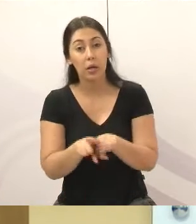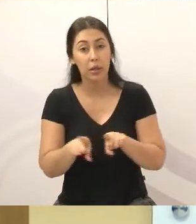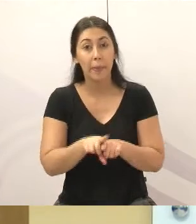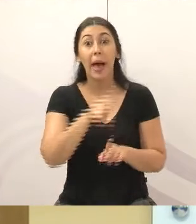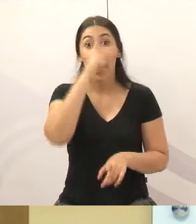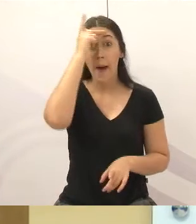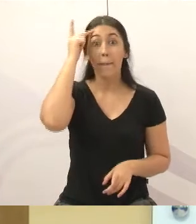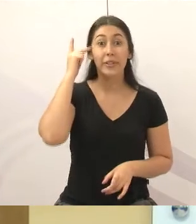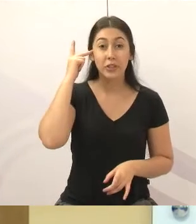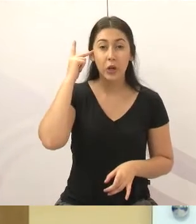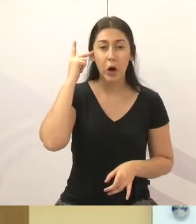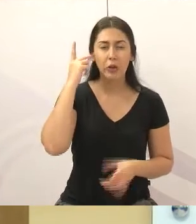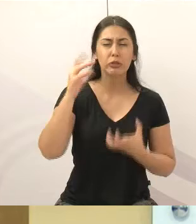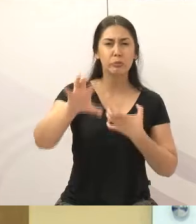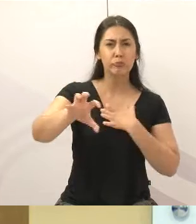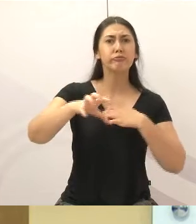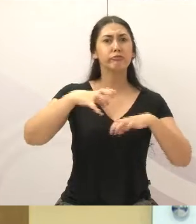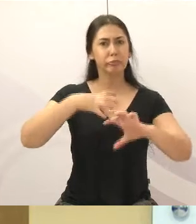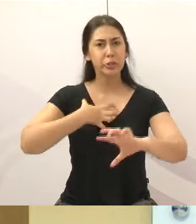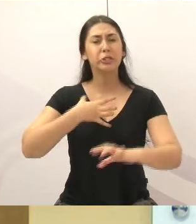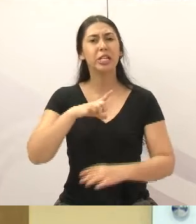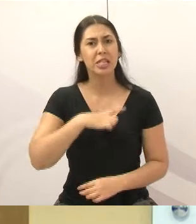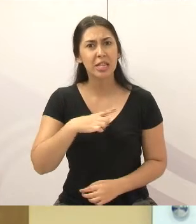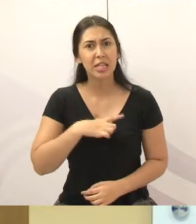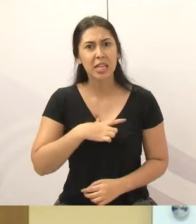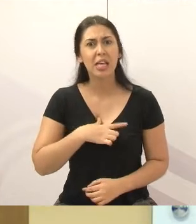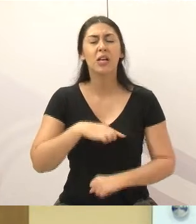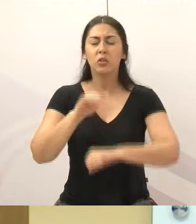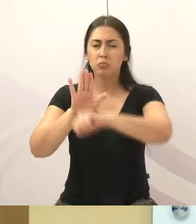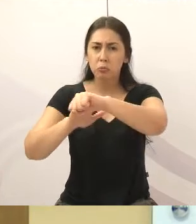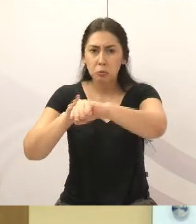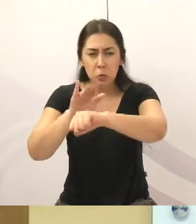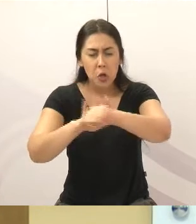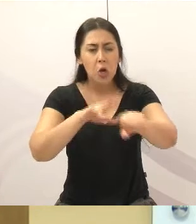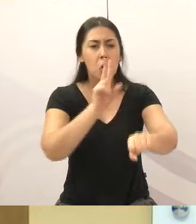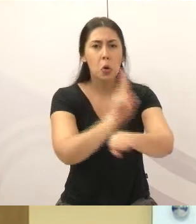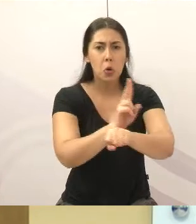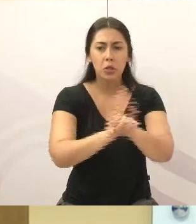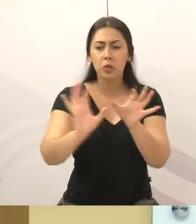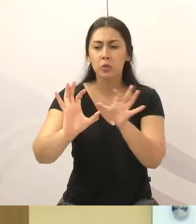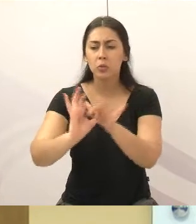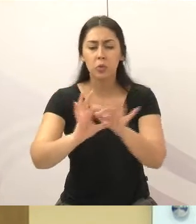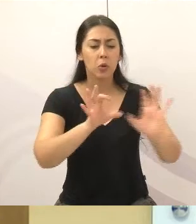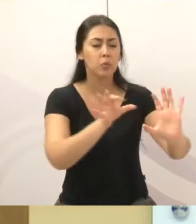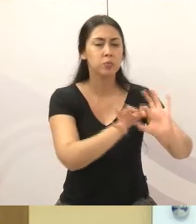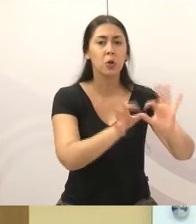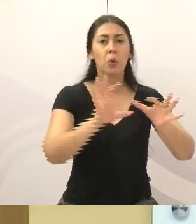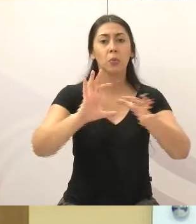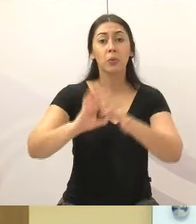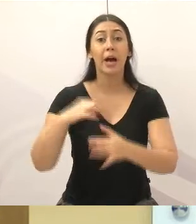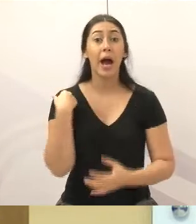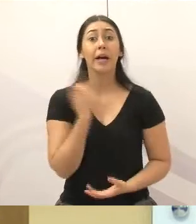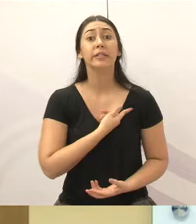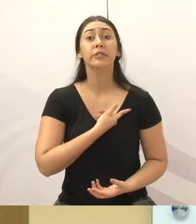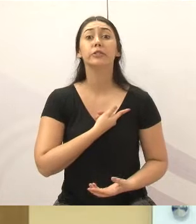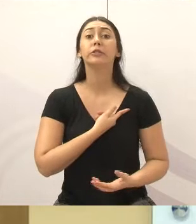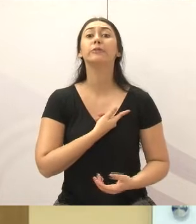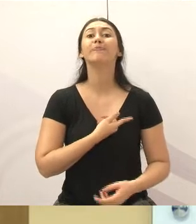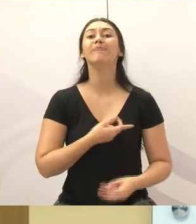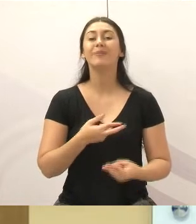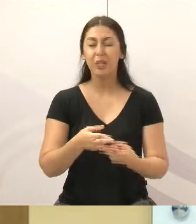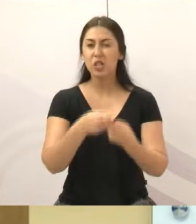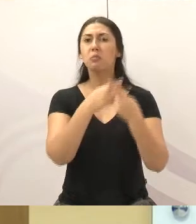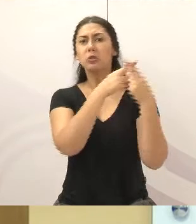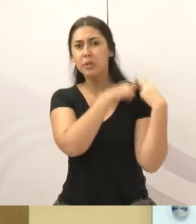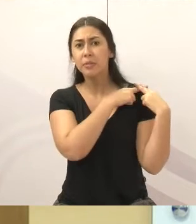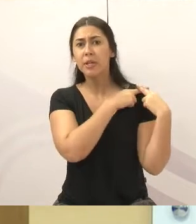doando solidariedade, as pessoas estão doando afeto, as pessoas estão se correlacionando. Nós temos obrigação de